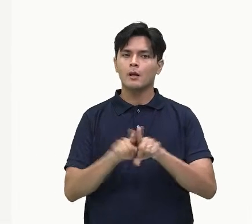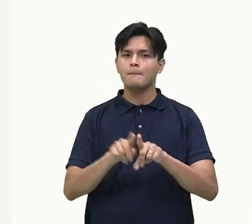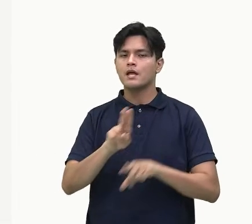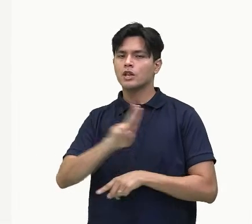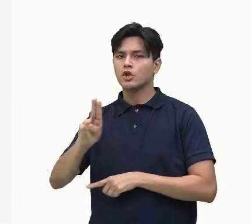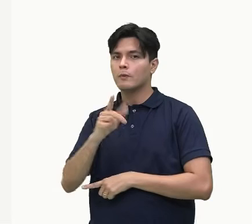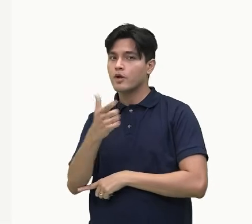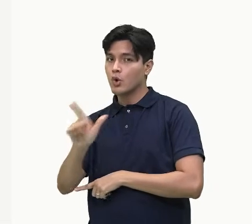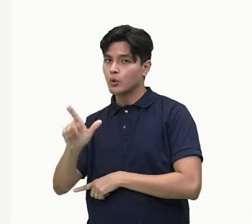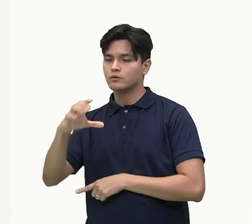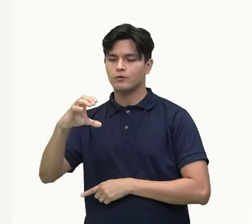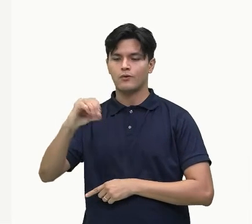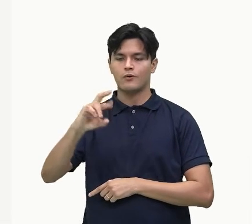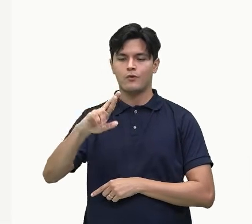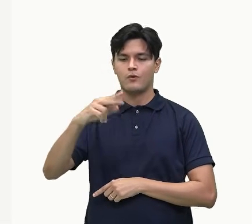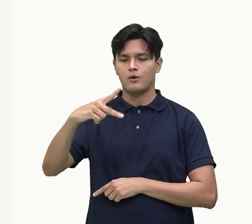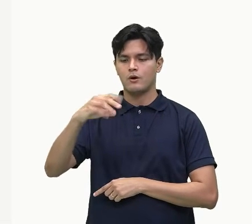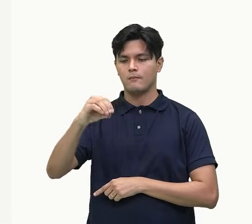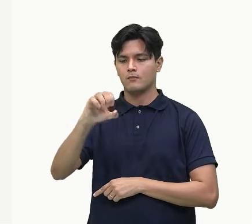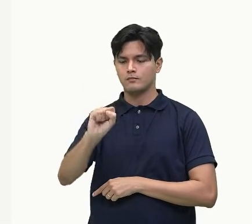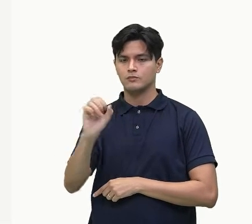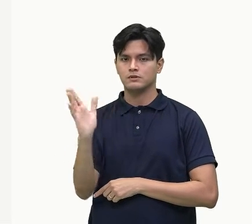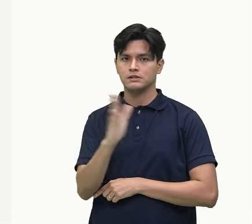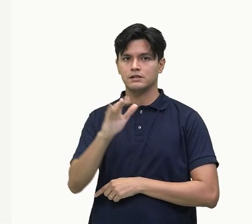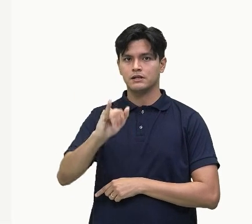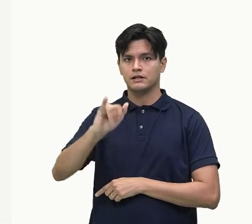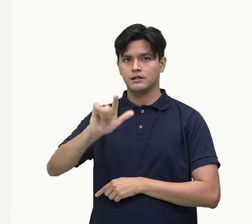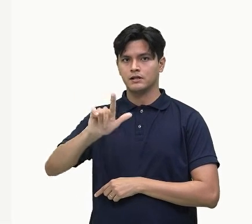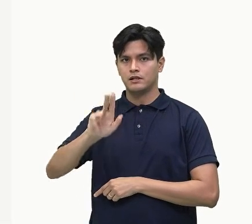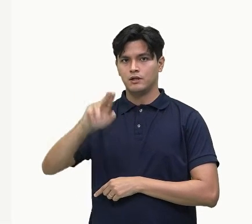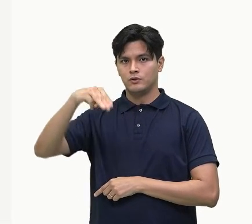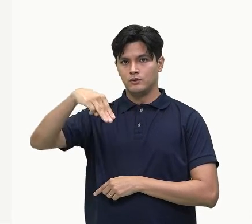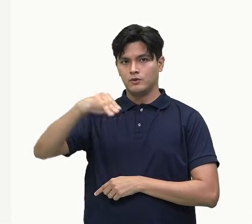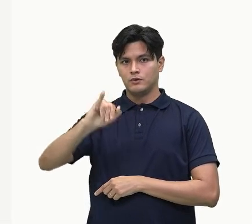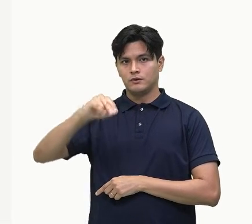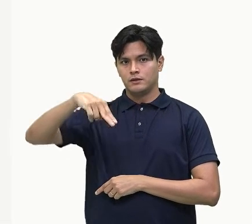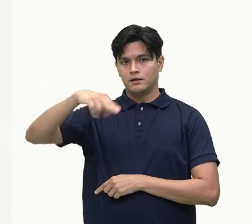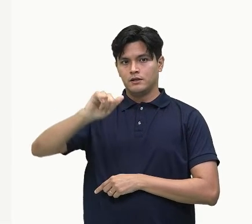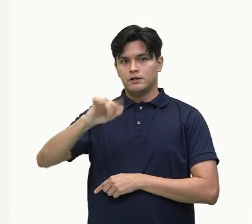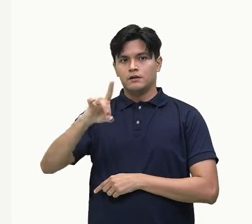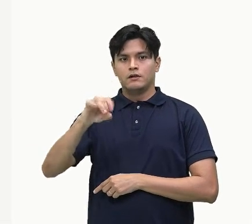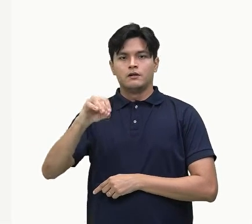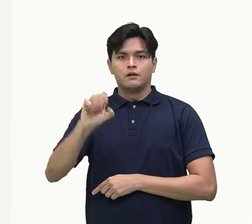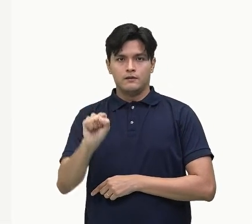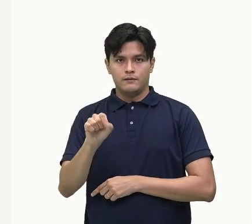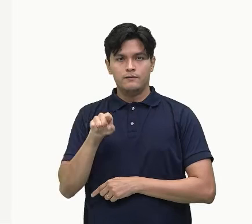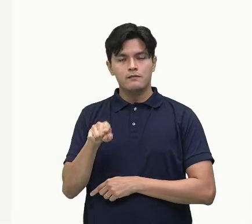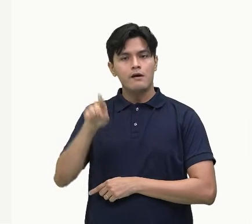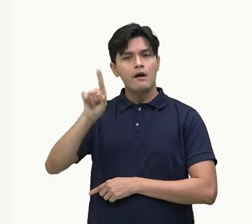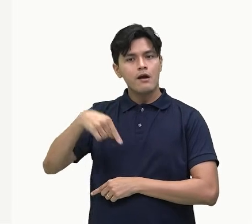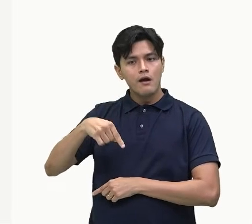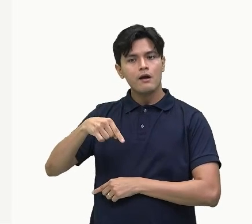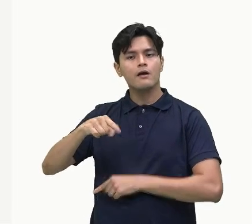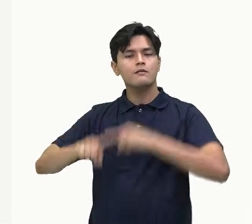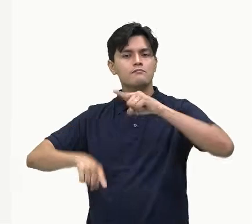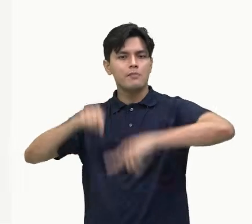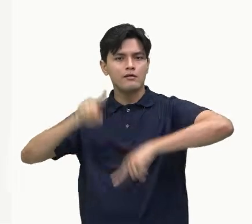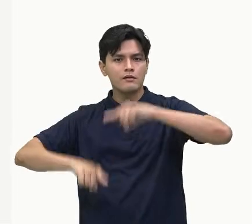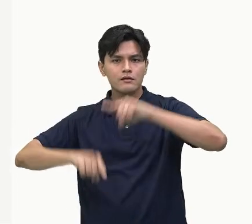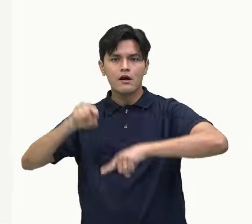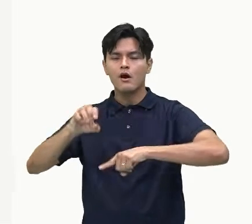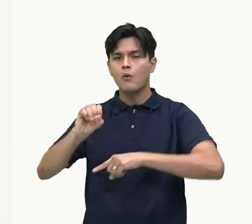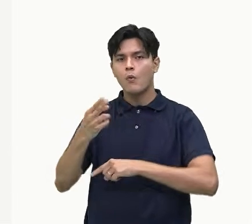corpos iluminados, são os corpos que enviam a luz que recebem de